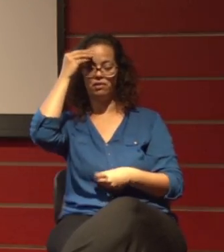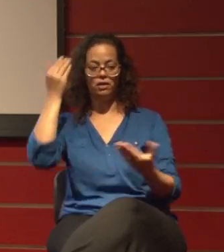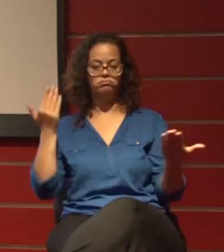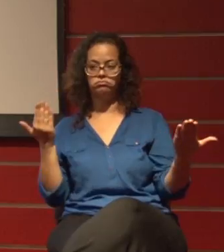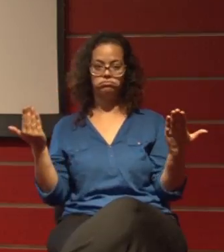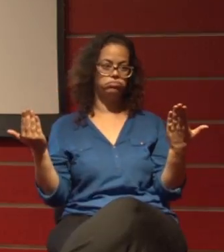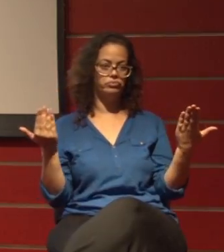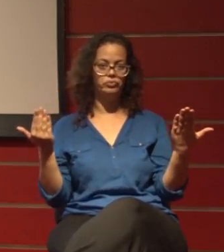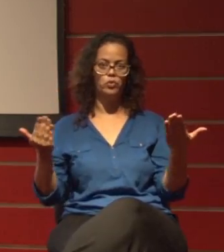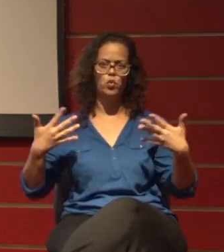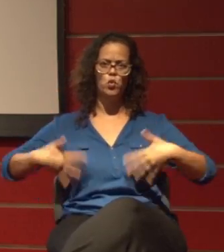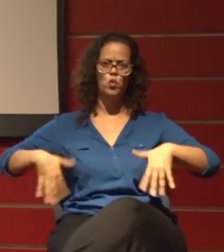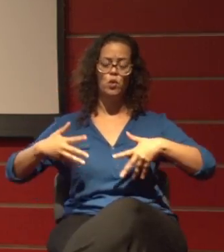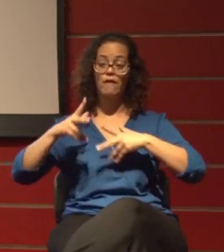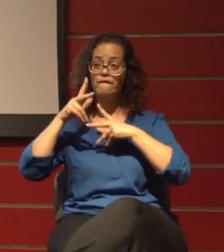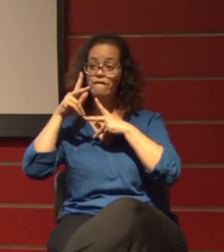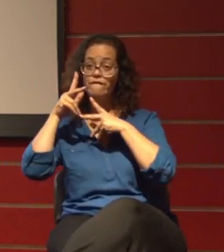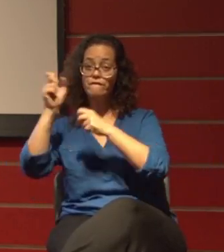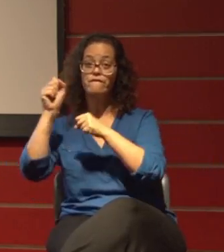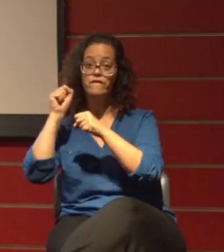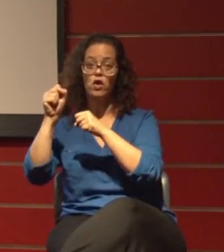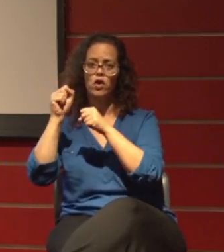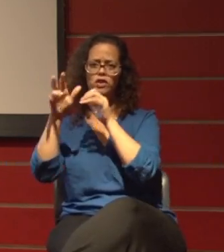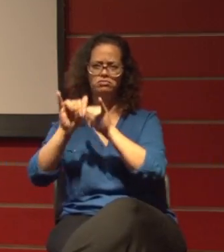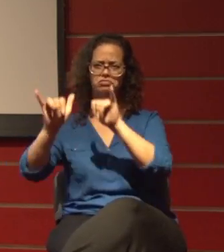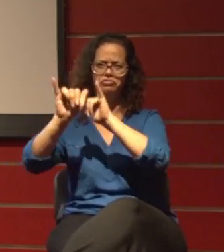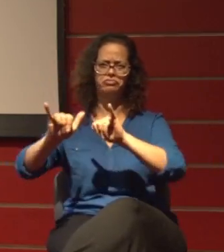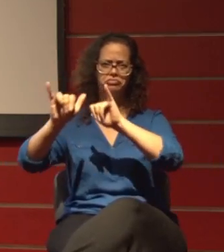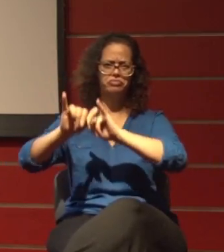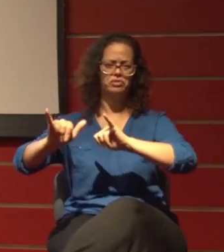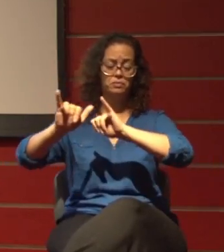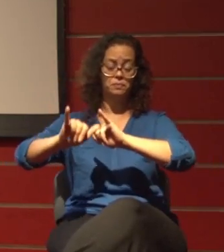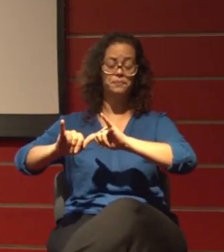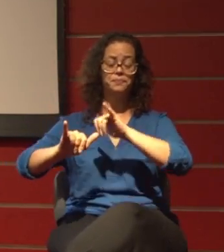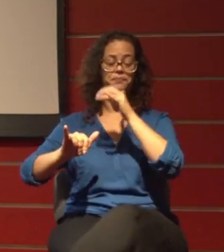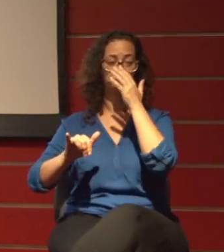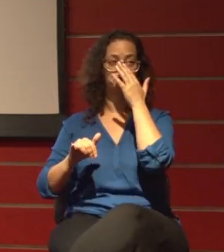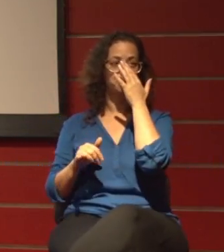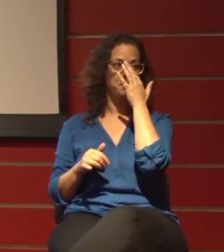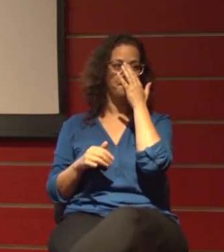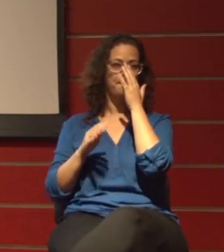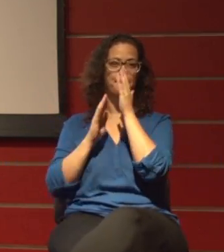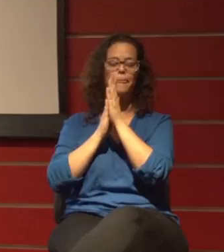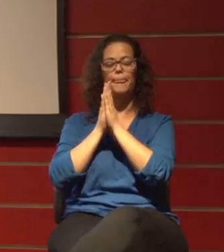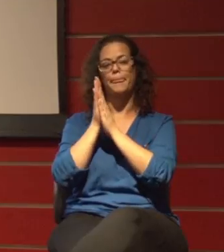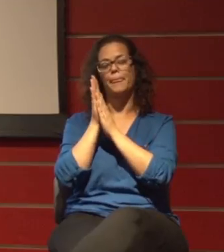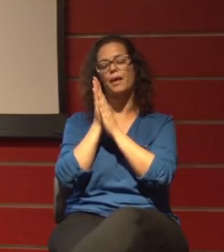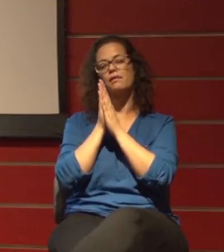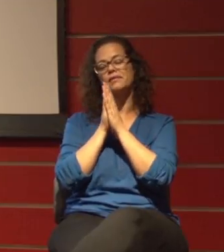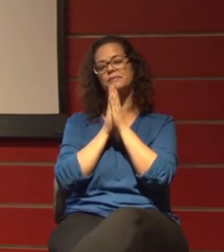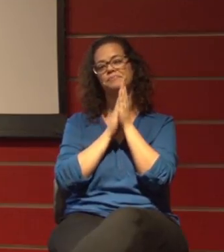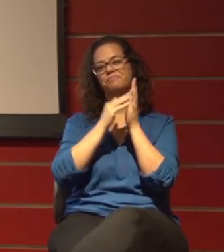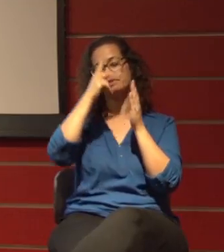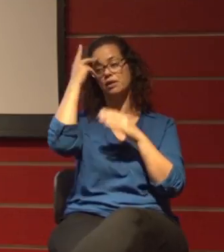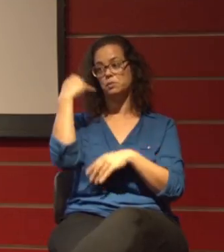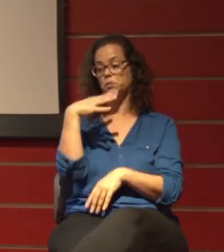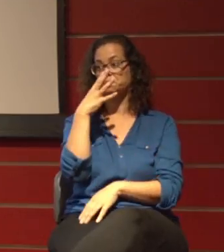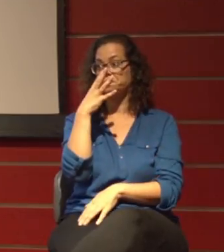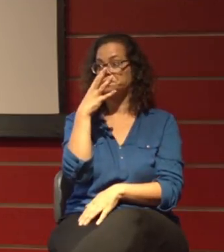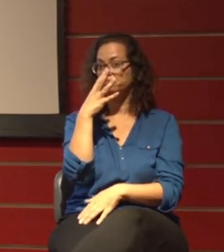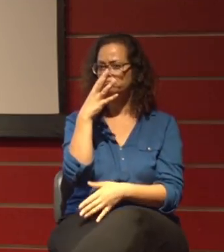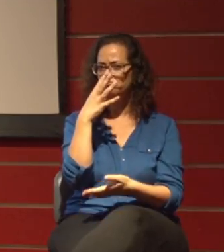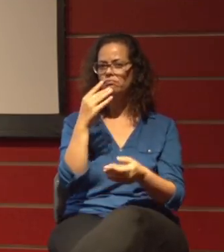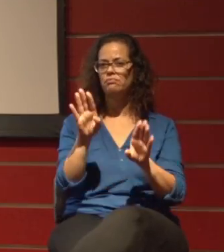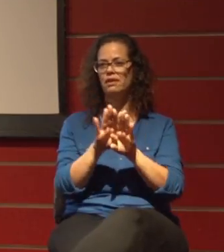repercussão muito forte lá por causa disso eh e e até mesmo essa defesa né